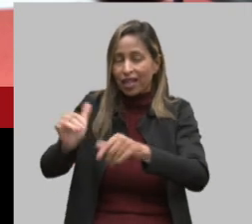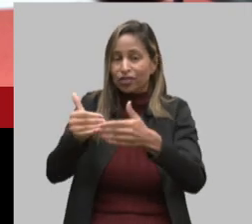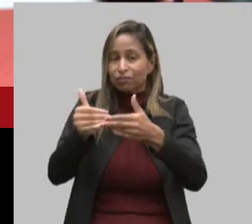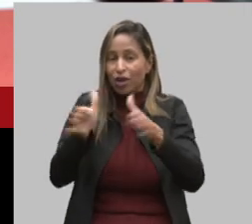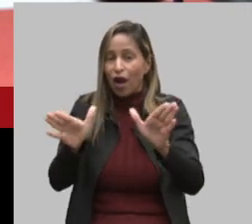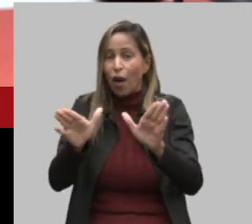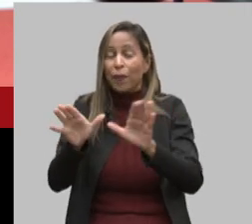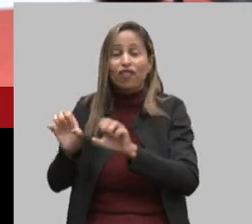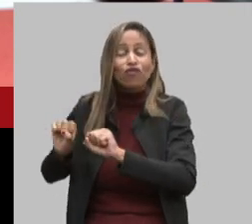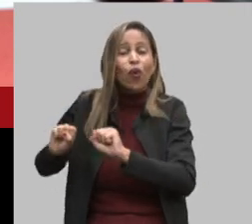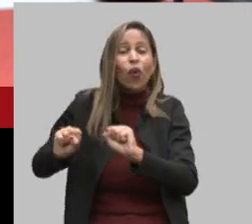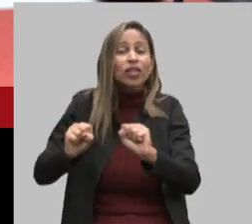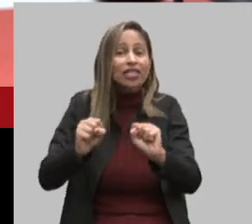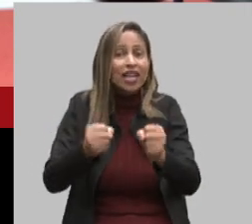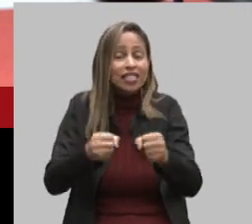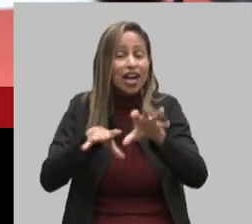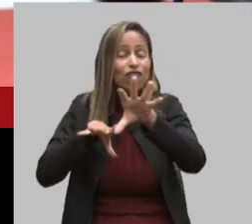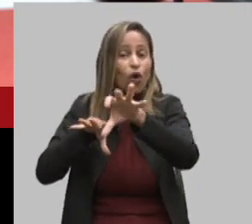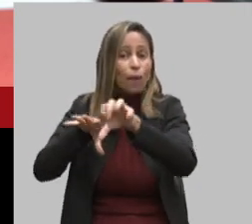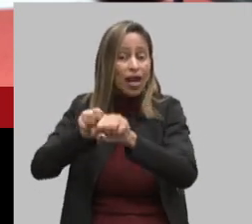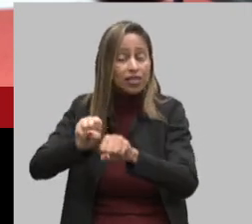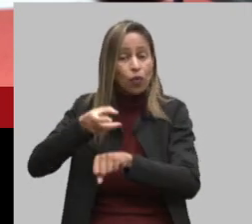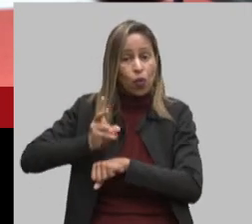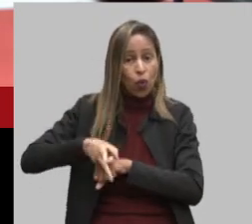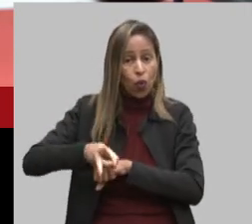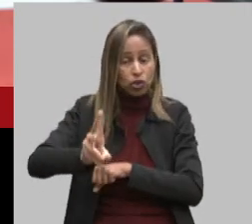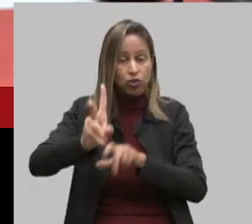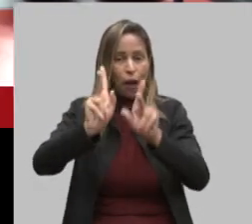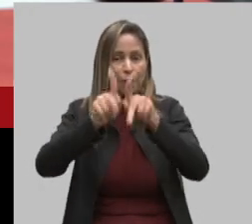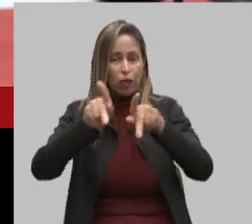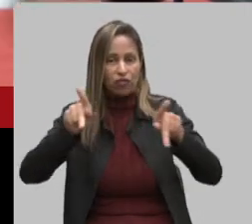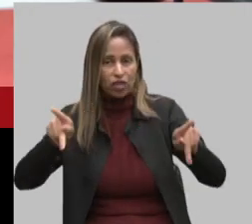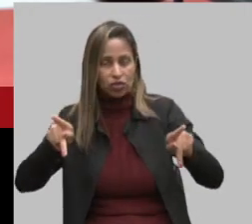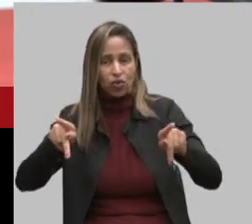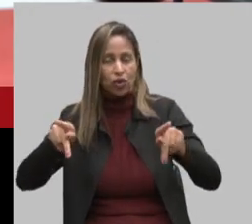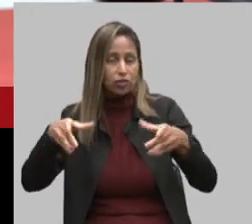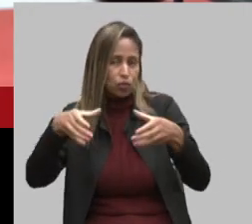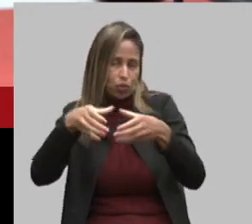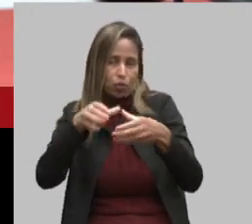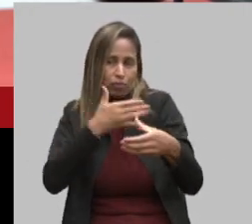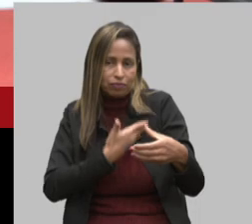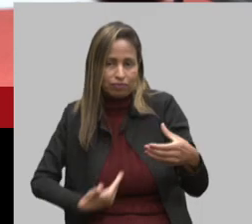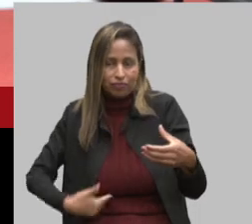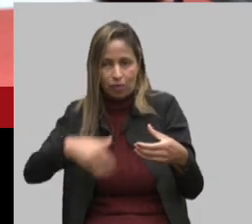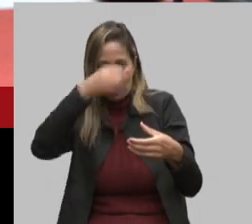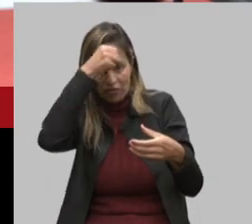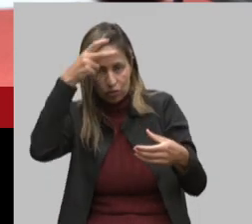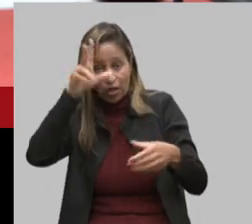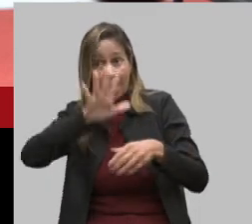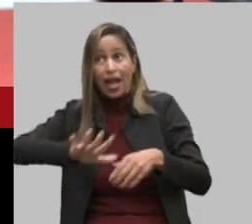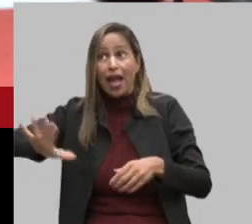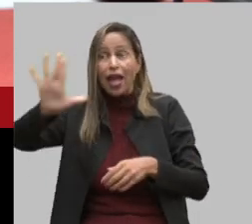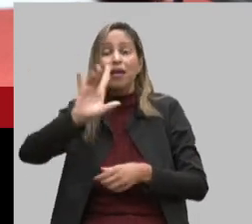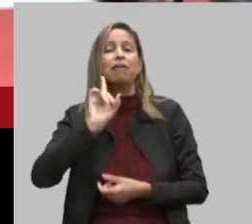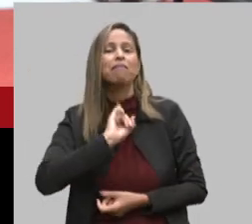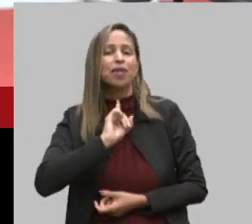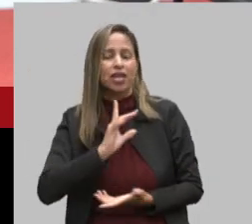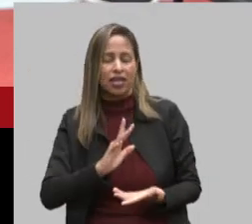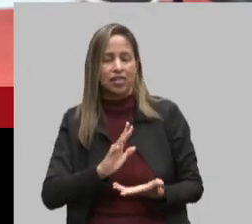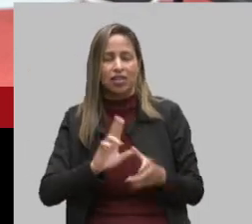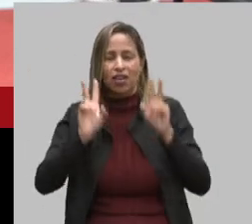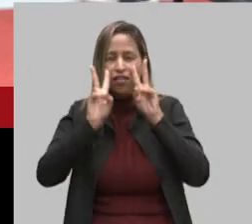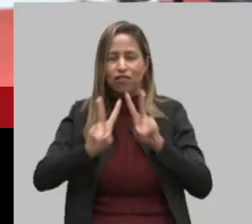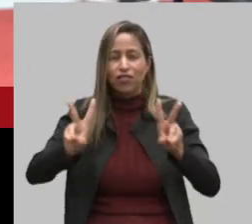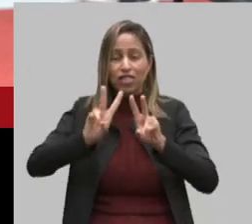fortalecer a formação contínua dos professores da rede pública em Minas Gerais ela Visa a melhoria da